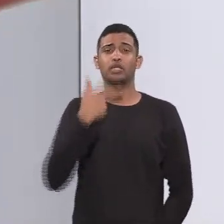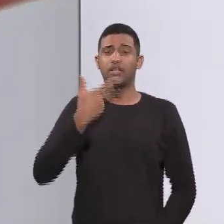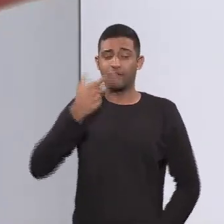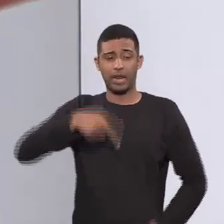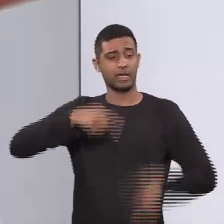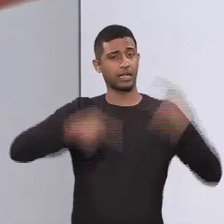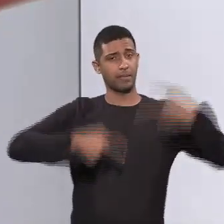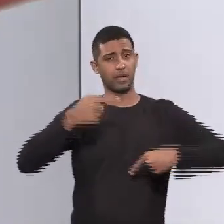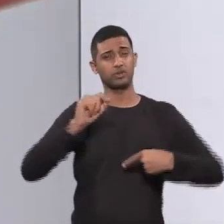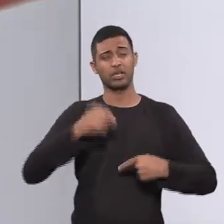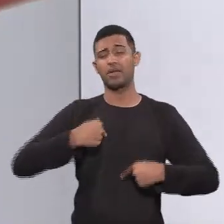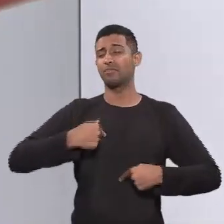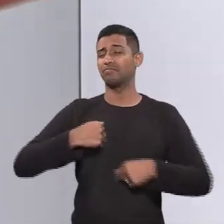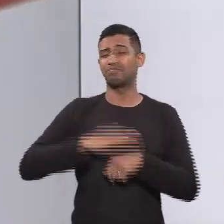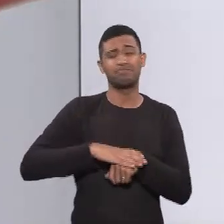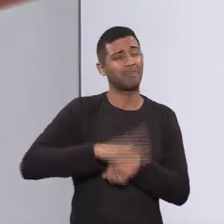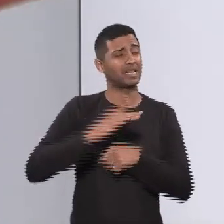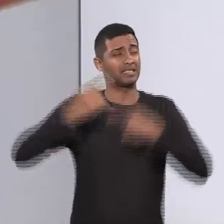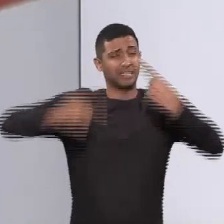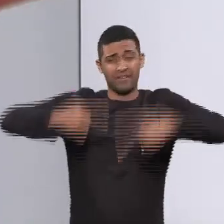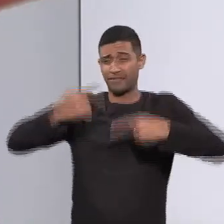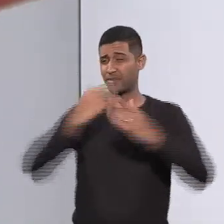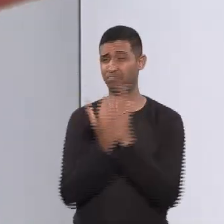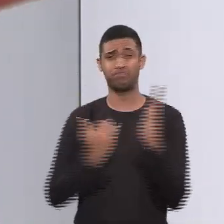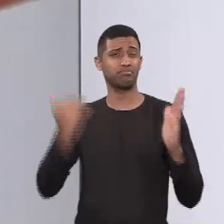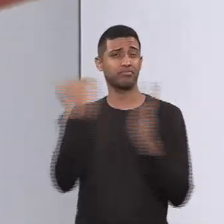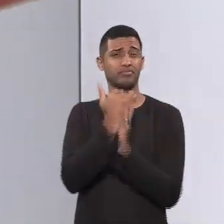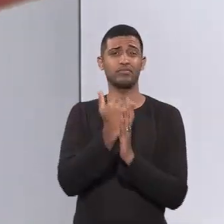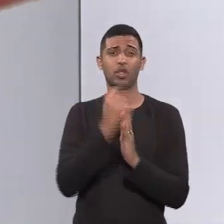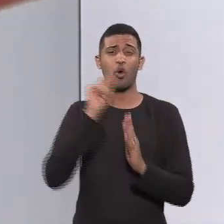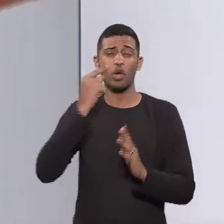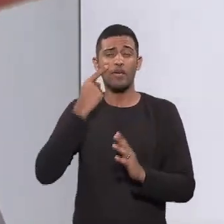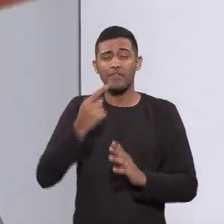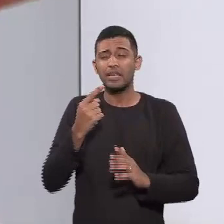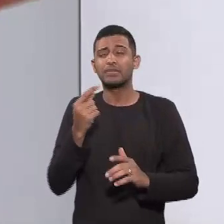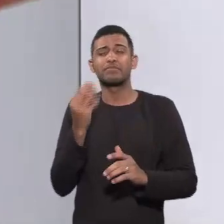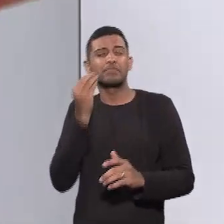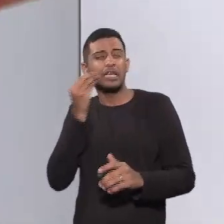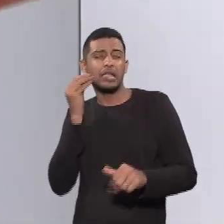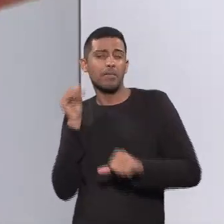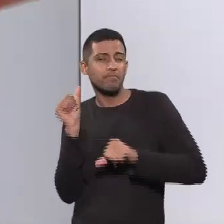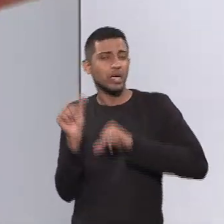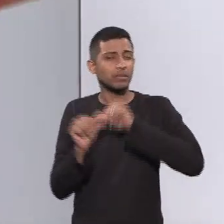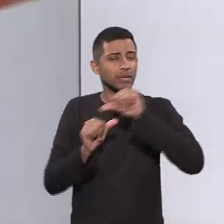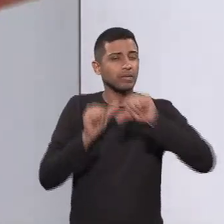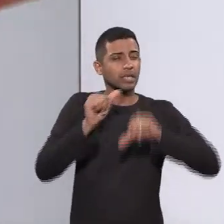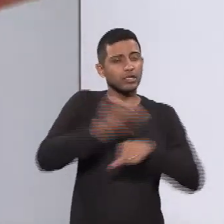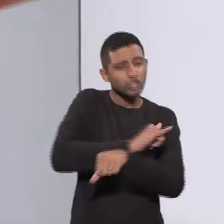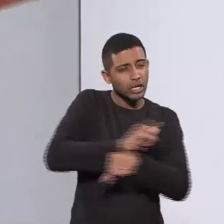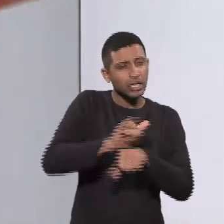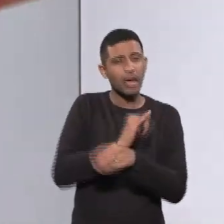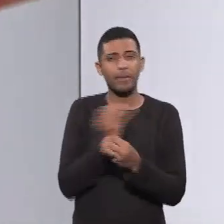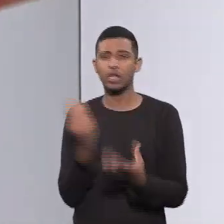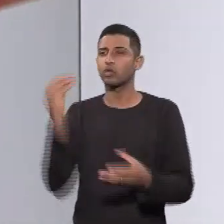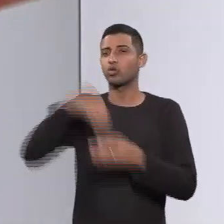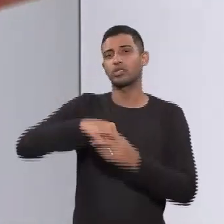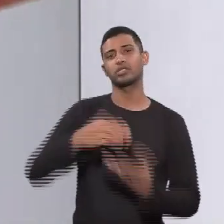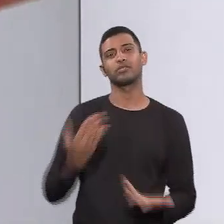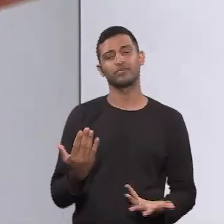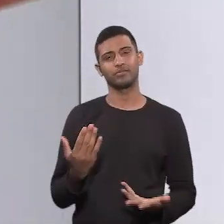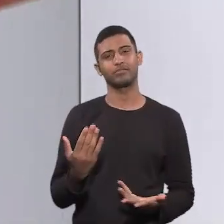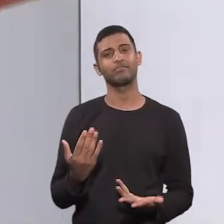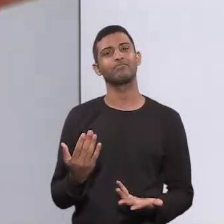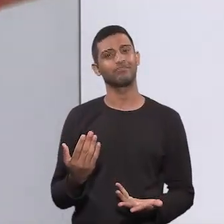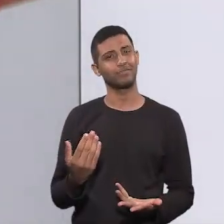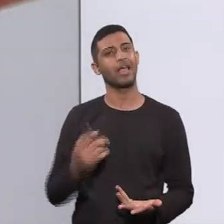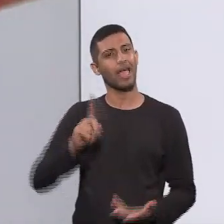nesse debate que o desafio maior é enfrentar as condições de contorno para que essa inclusão aconteça. Então, nesse sentido, eu